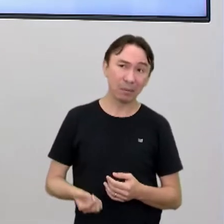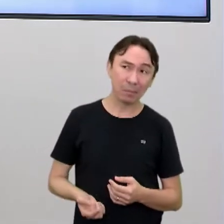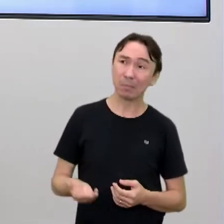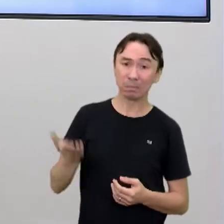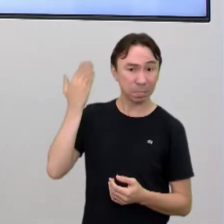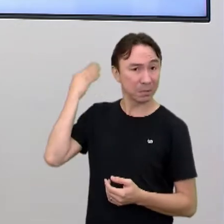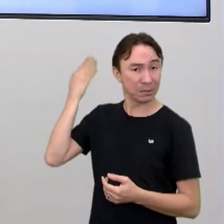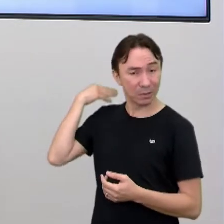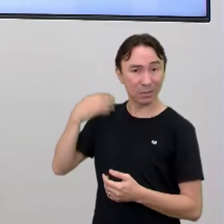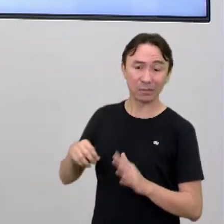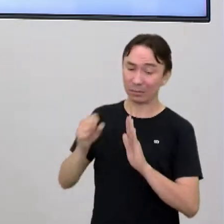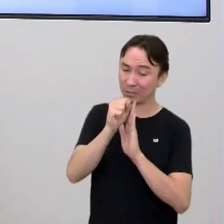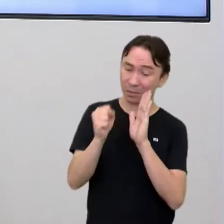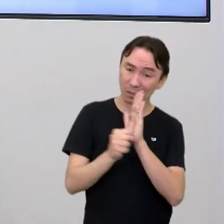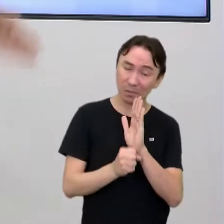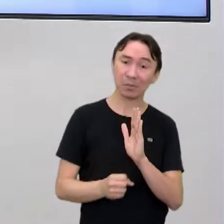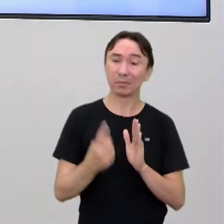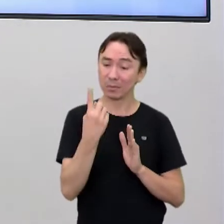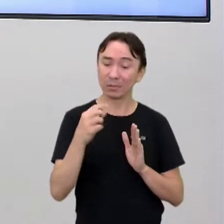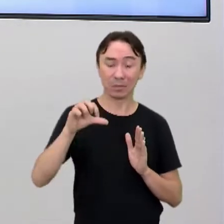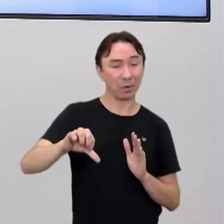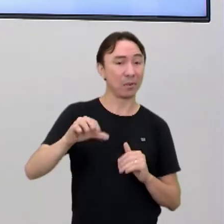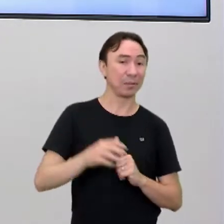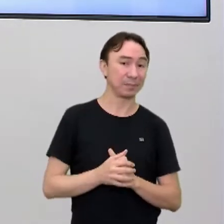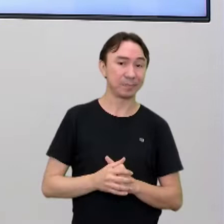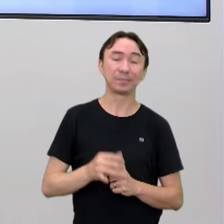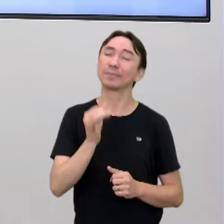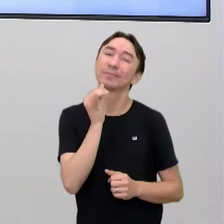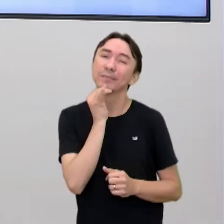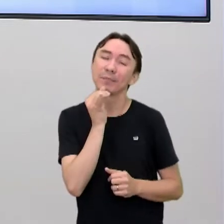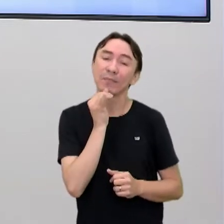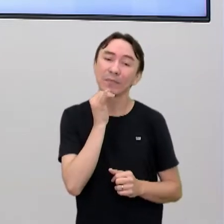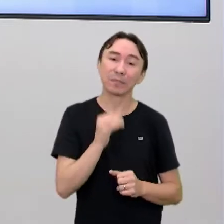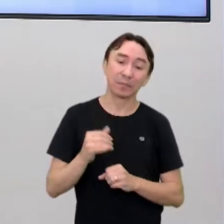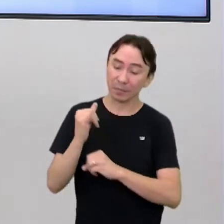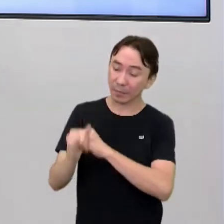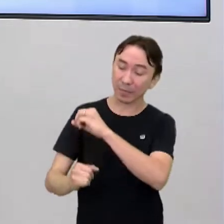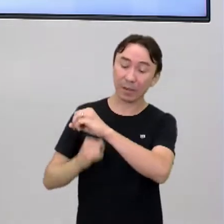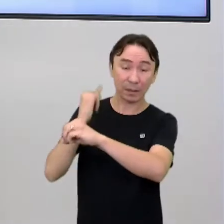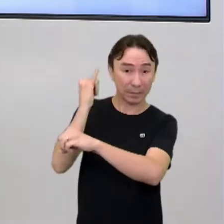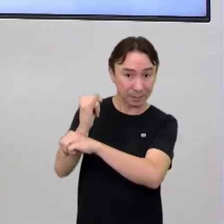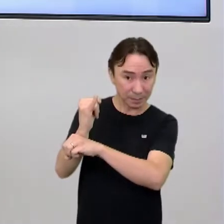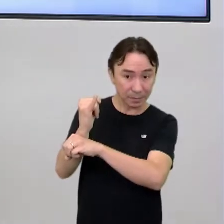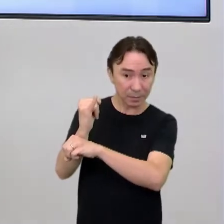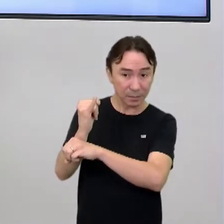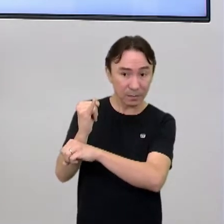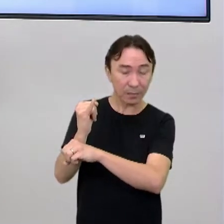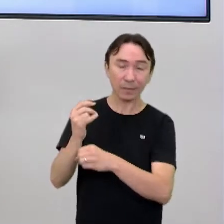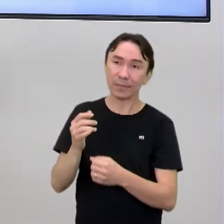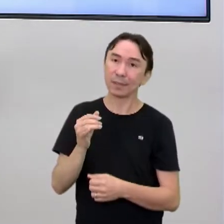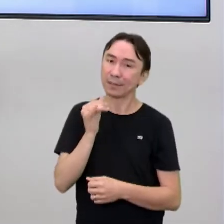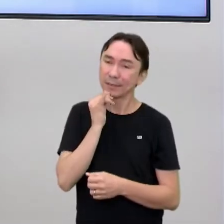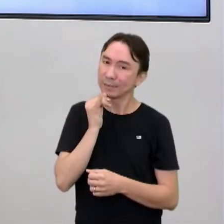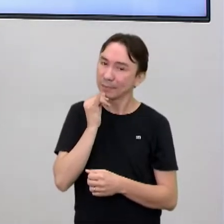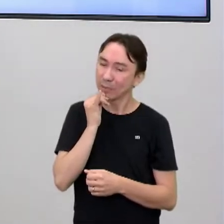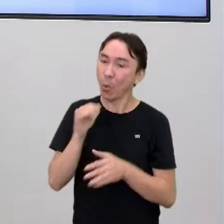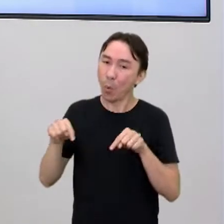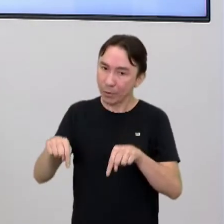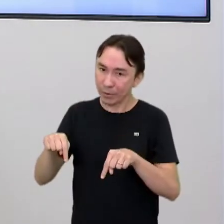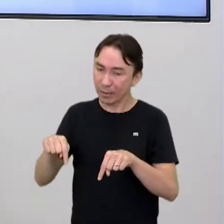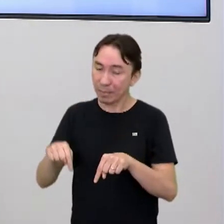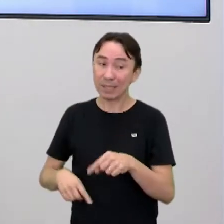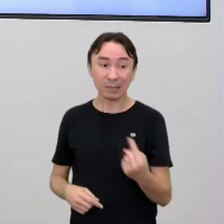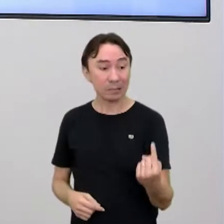comigo, não haveria internet se não houvesse lá no século XIX